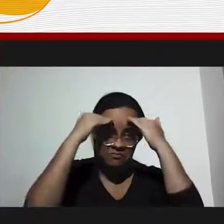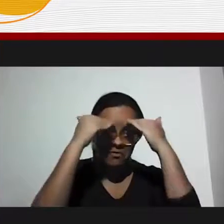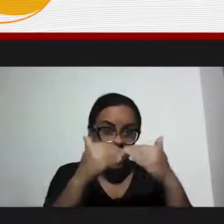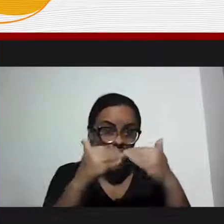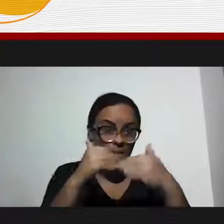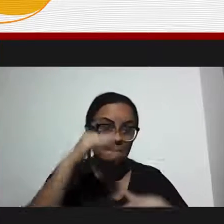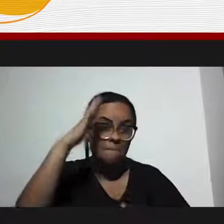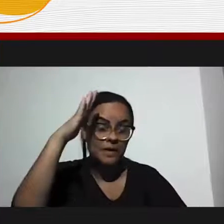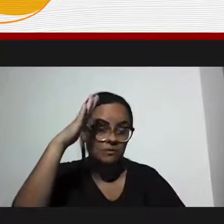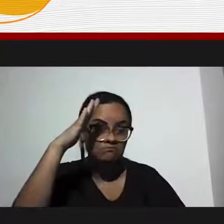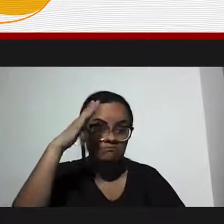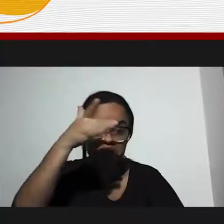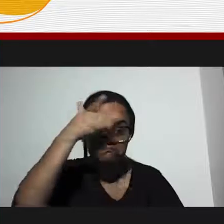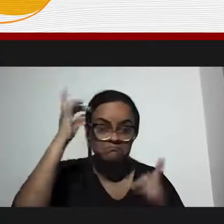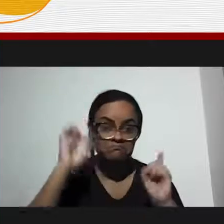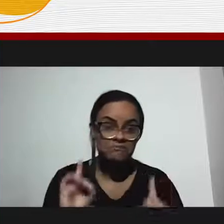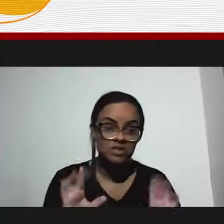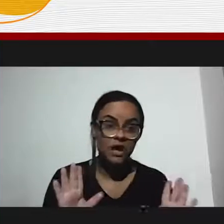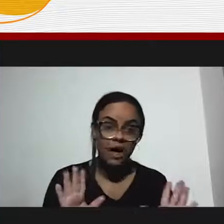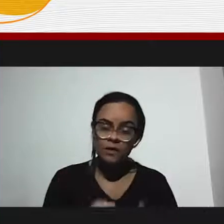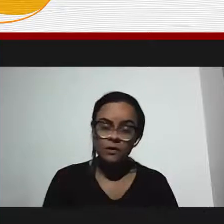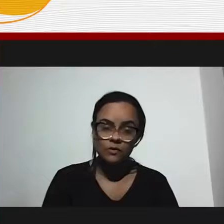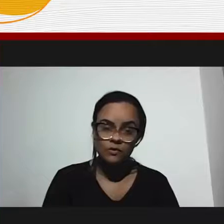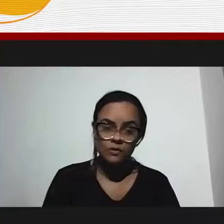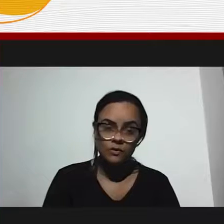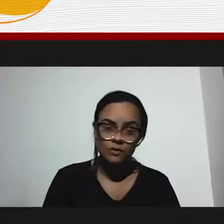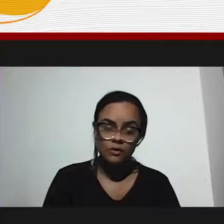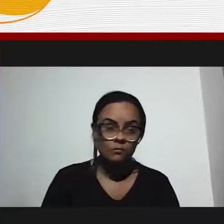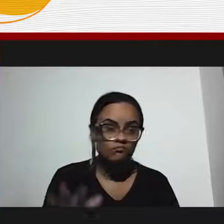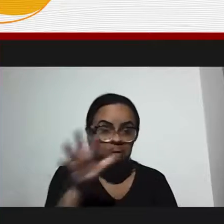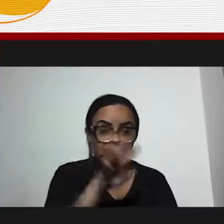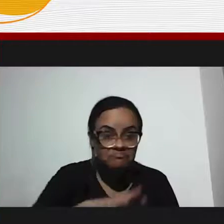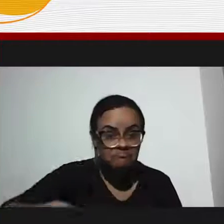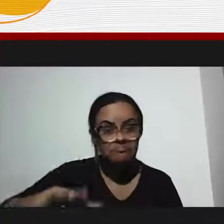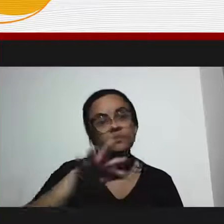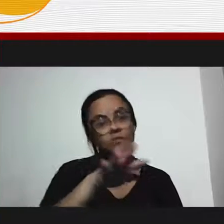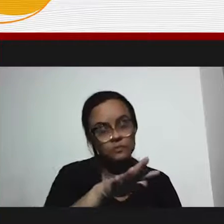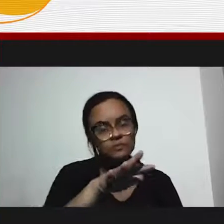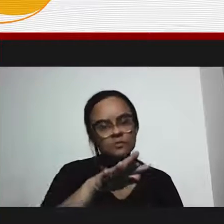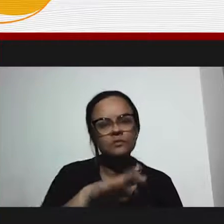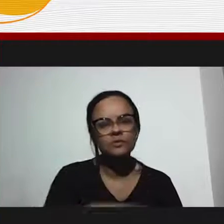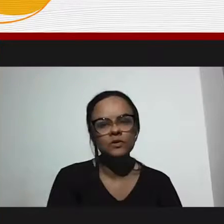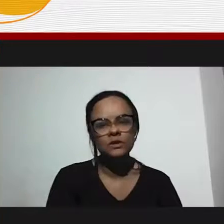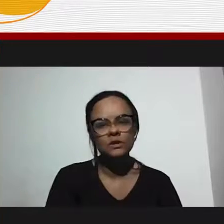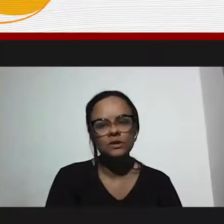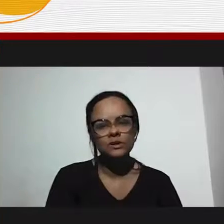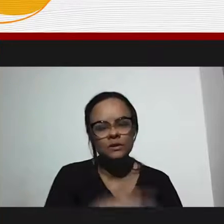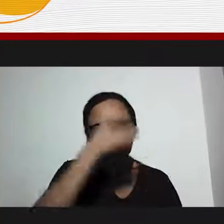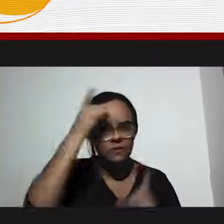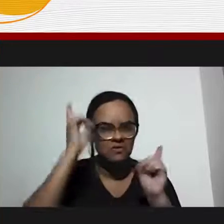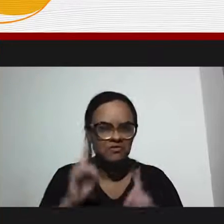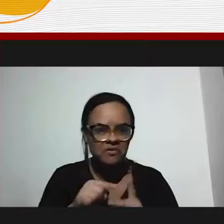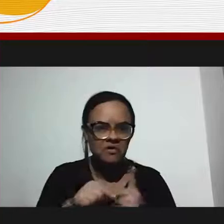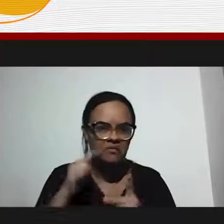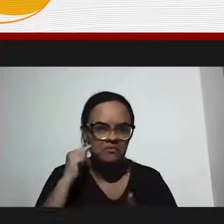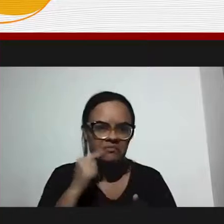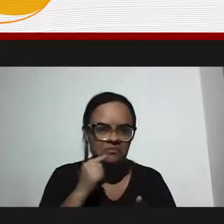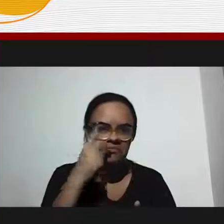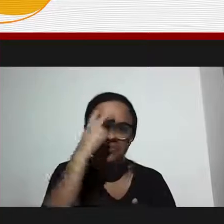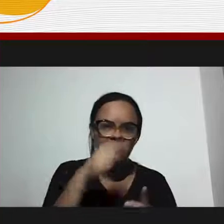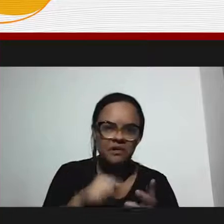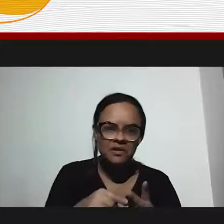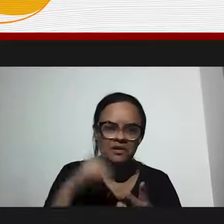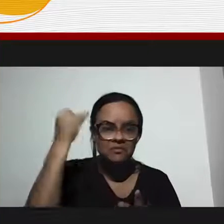mais respeito pelo segmento da pessoa com deficiência como um todo, como deficiente auditivo, visual, a